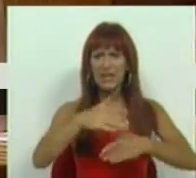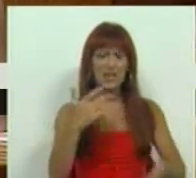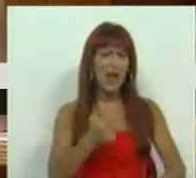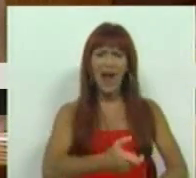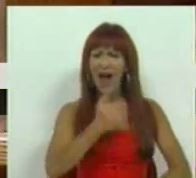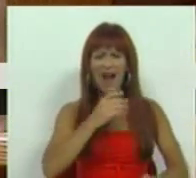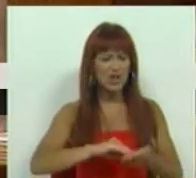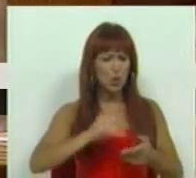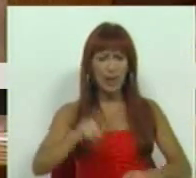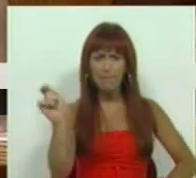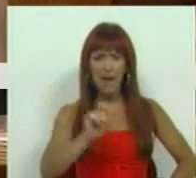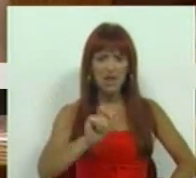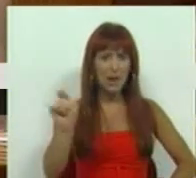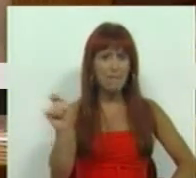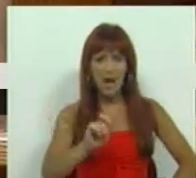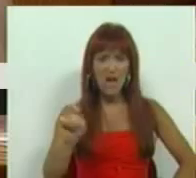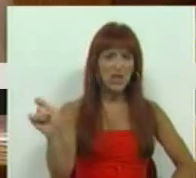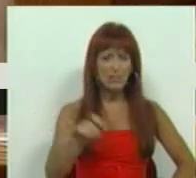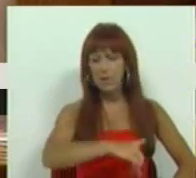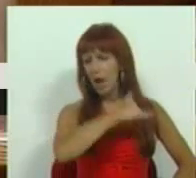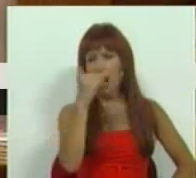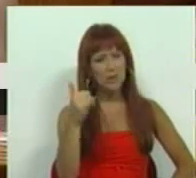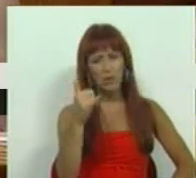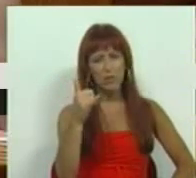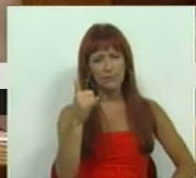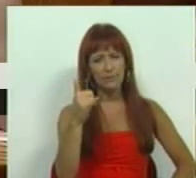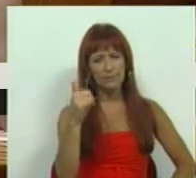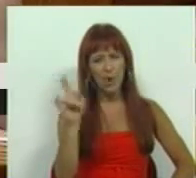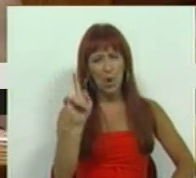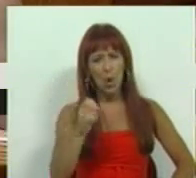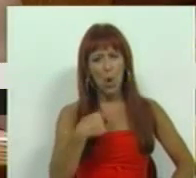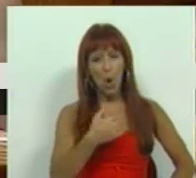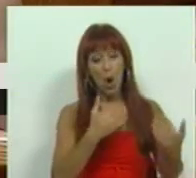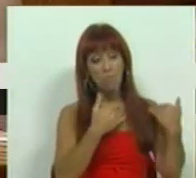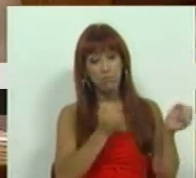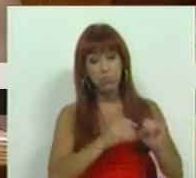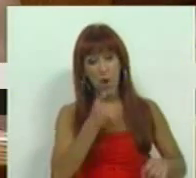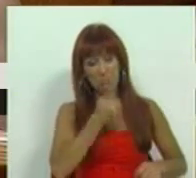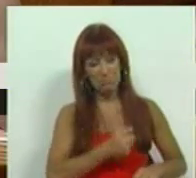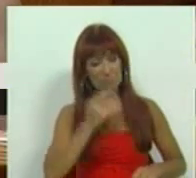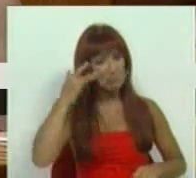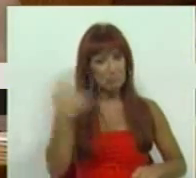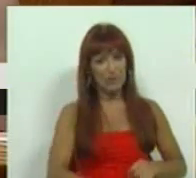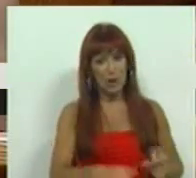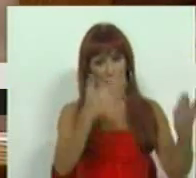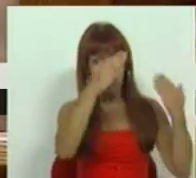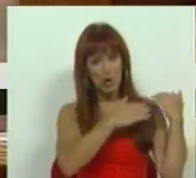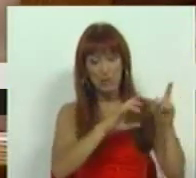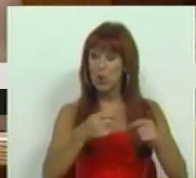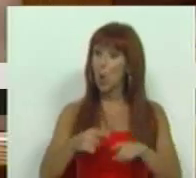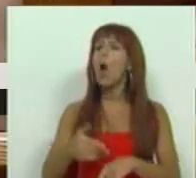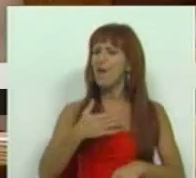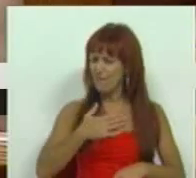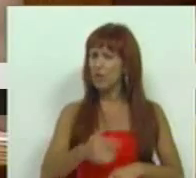apenas contratos mensais. À segunda, senhores deputados, convenhamos, ou é a incompetência dos novos responsáveis, ou é mesmo esta a